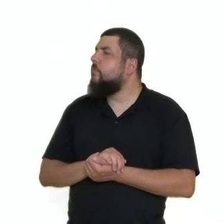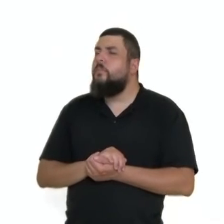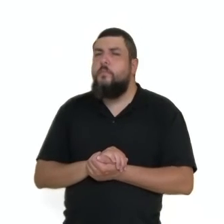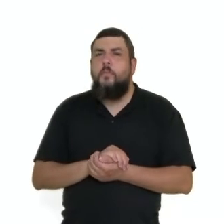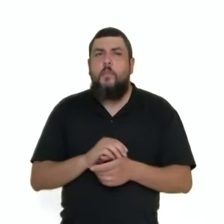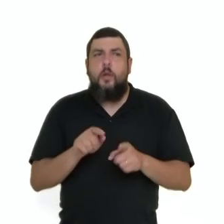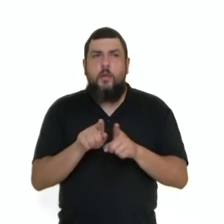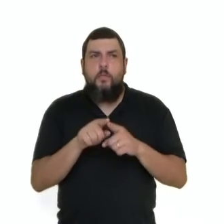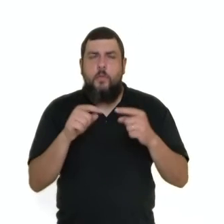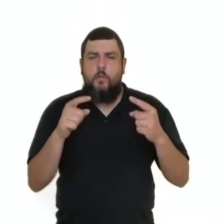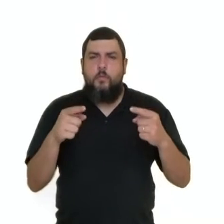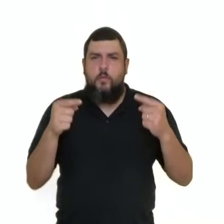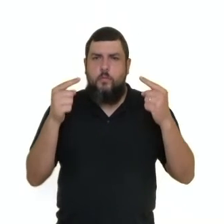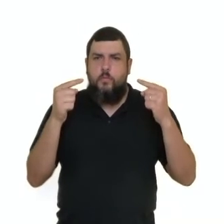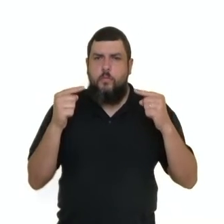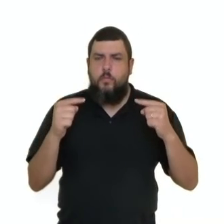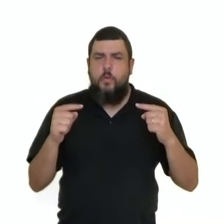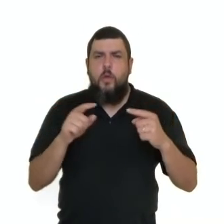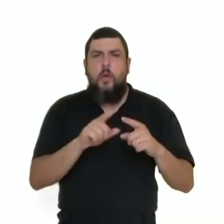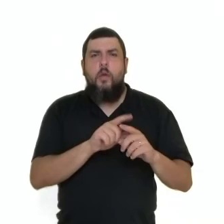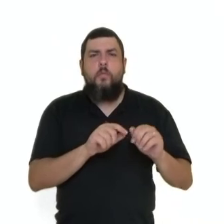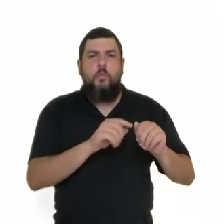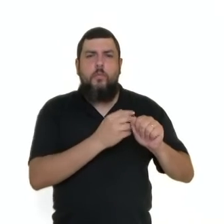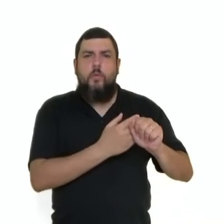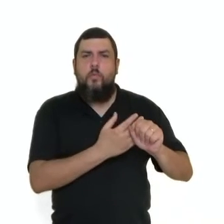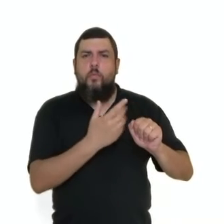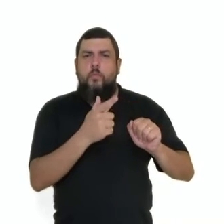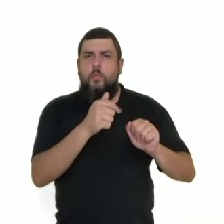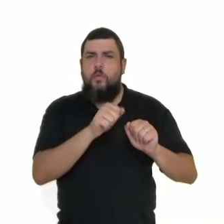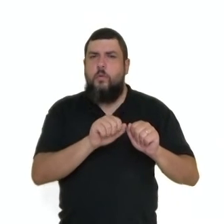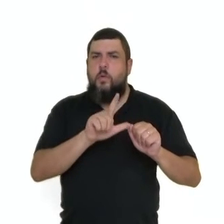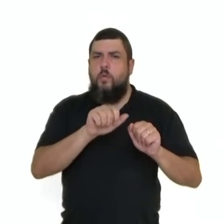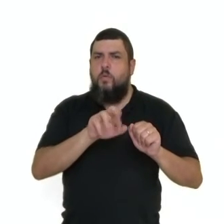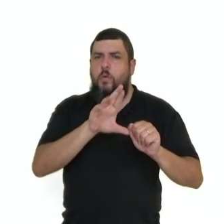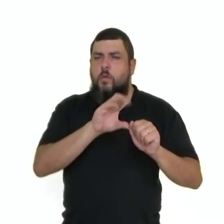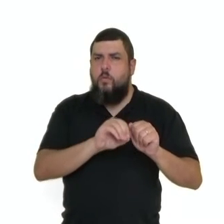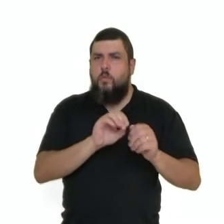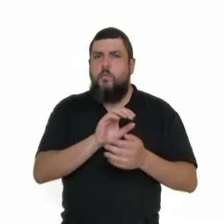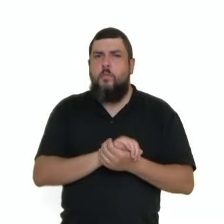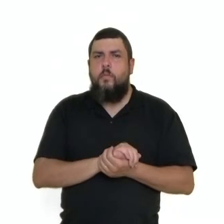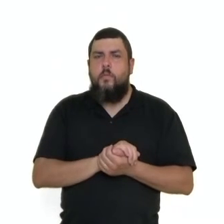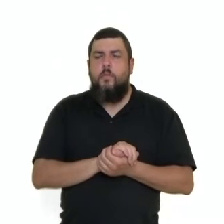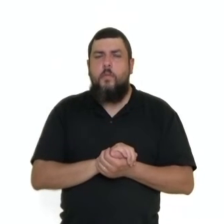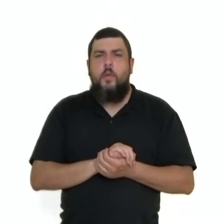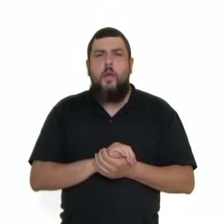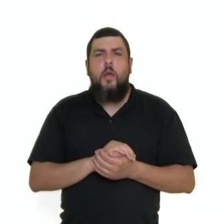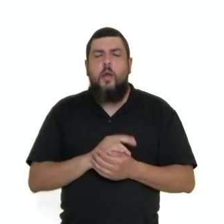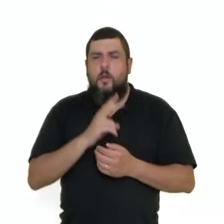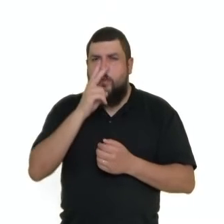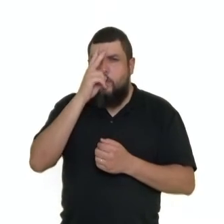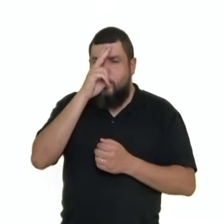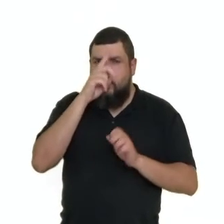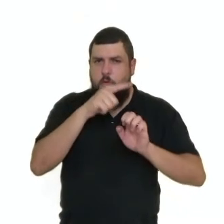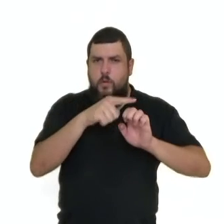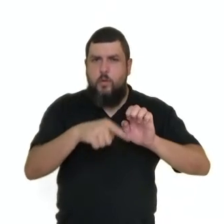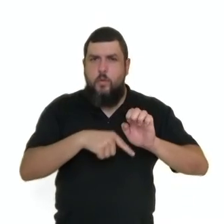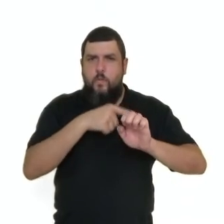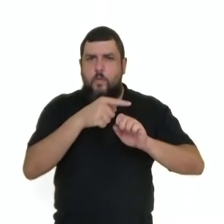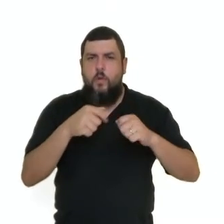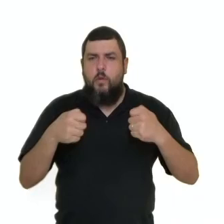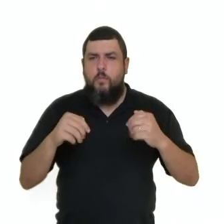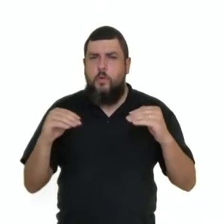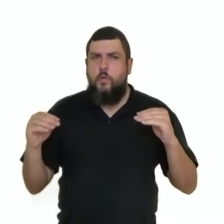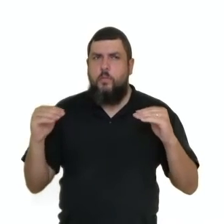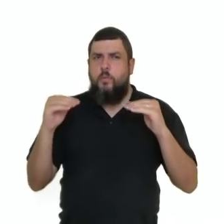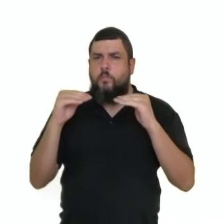Então, a gente vai ter a formação do gás cloro e a formação do sódio metálico. Lembre que a quantidade de elétrons deve ser igual, por isso, deve-se